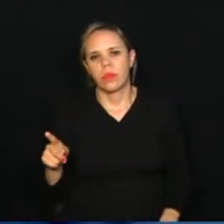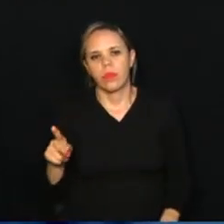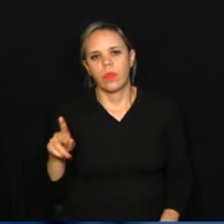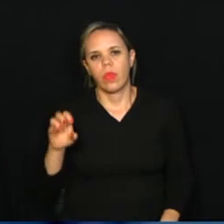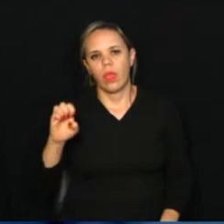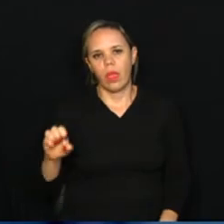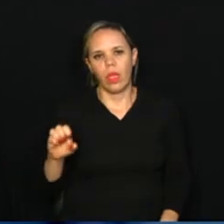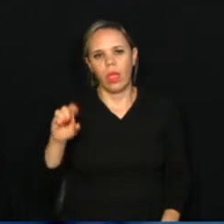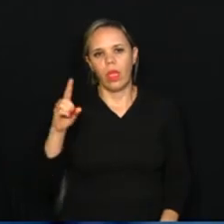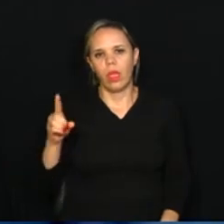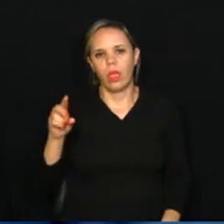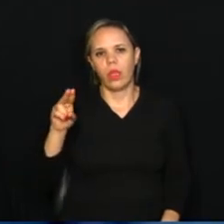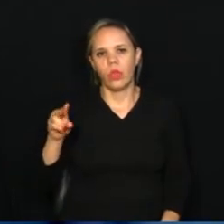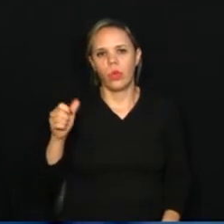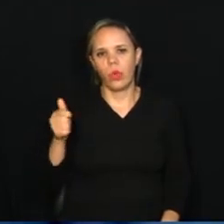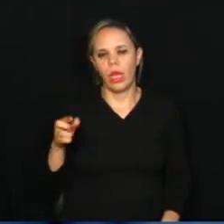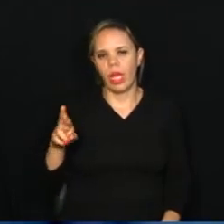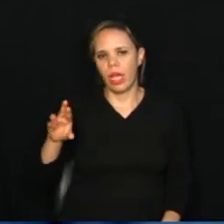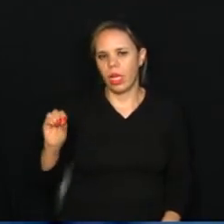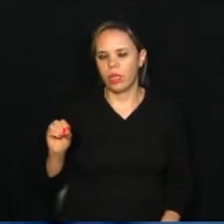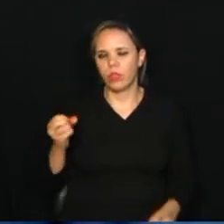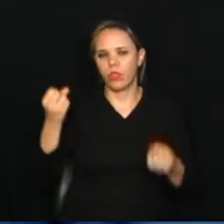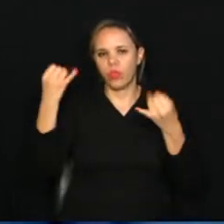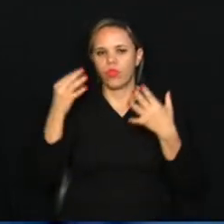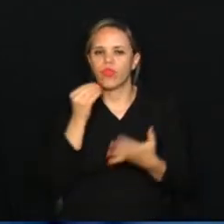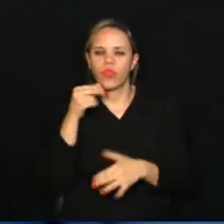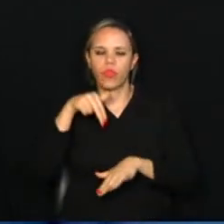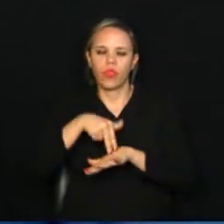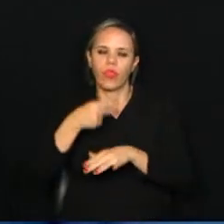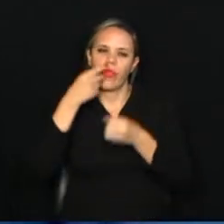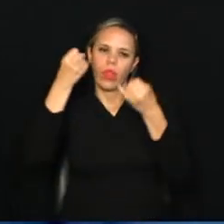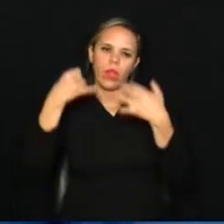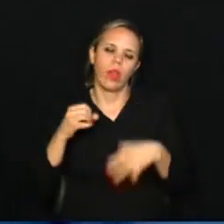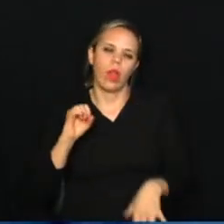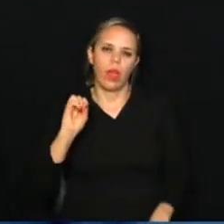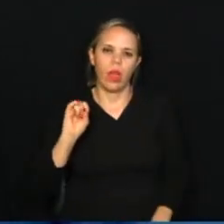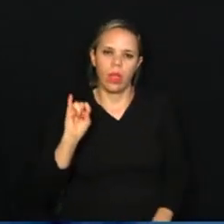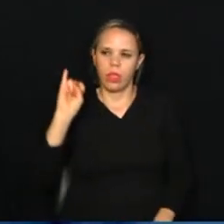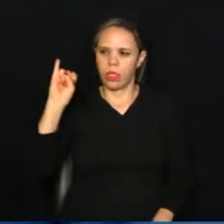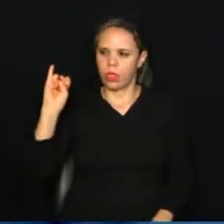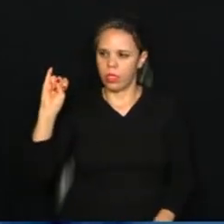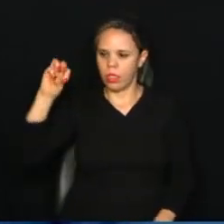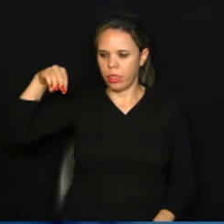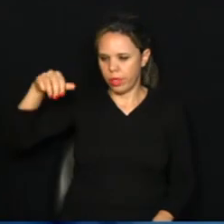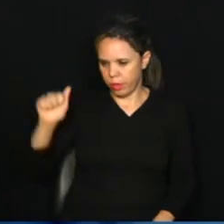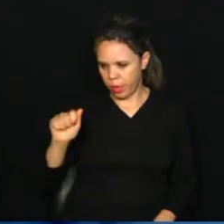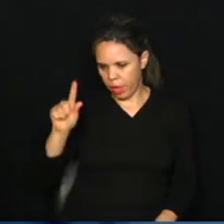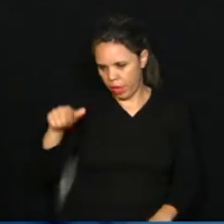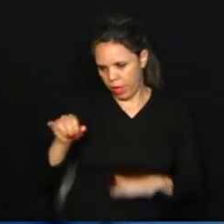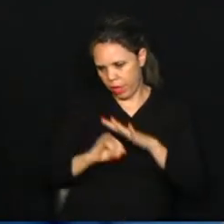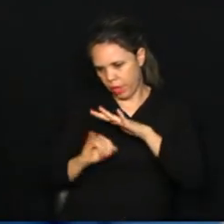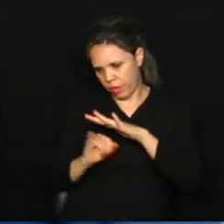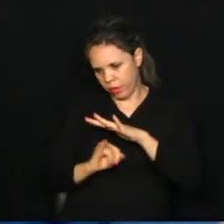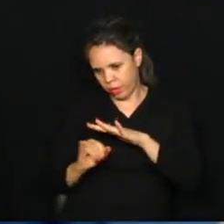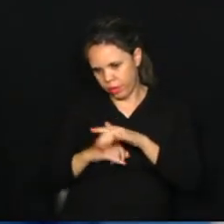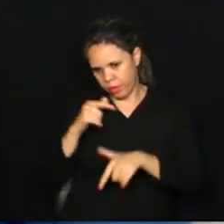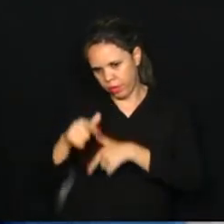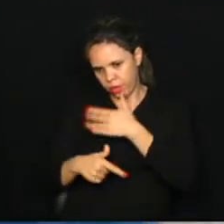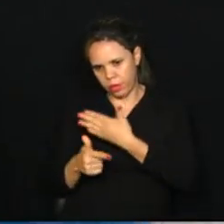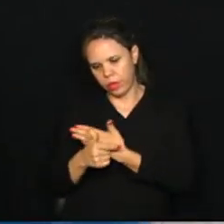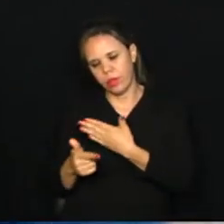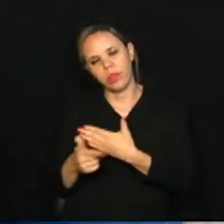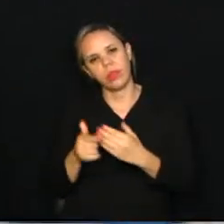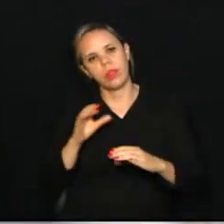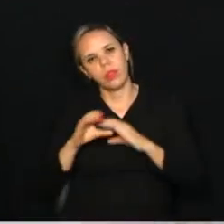oportunidade de estar aqui falando para os senhores, contando um pouquinho do que a IMA é. A IMA é uma empresa que ela tem esse papel de trabalhar no meio entre